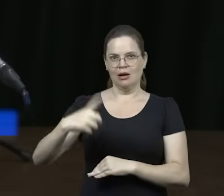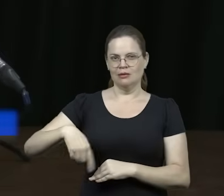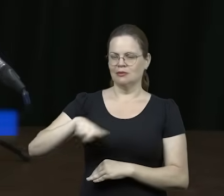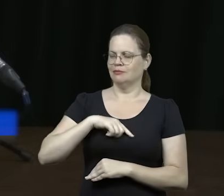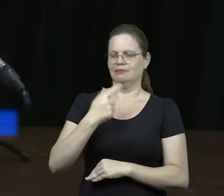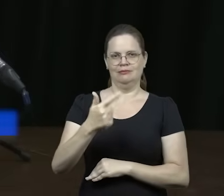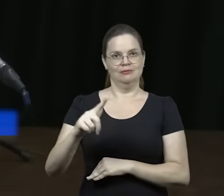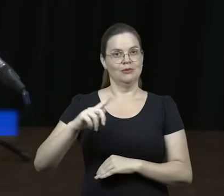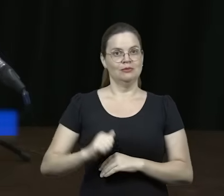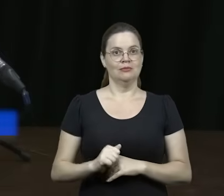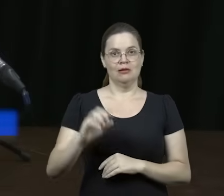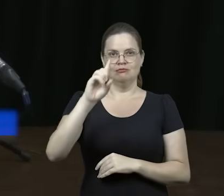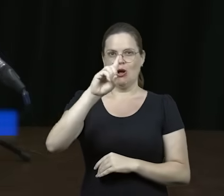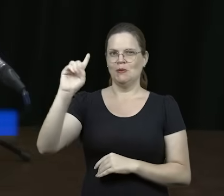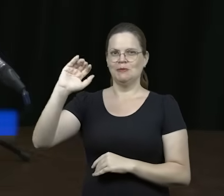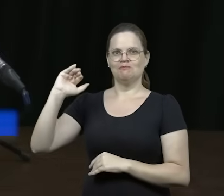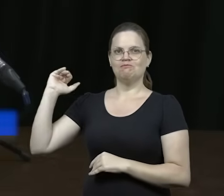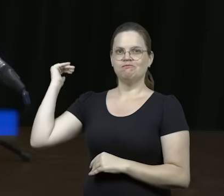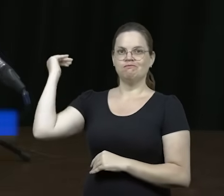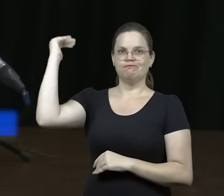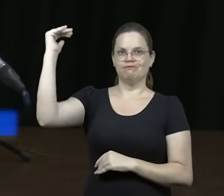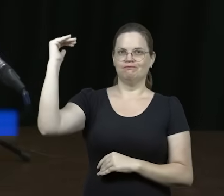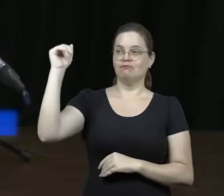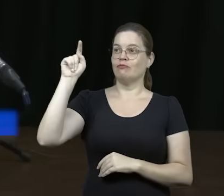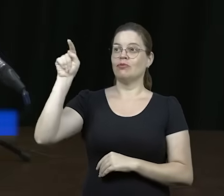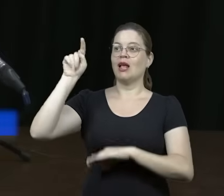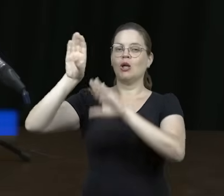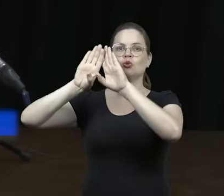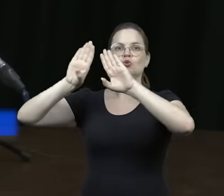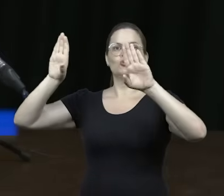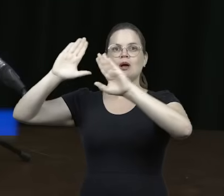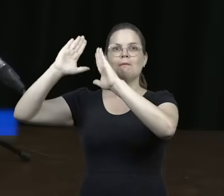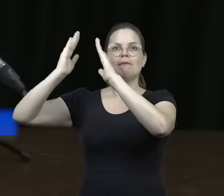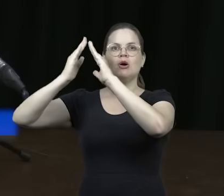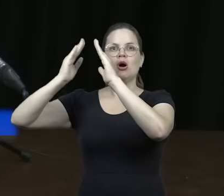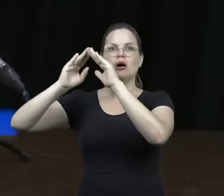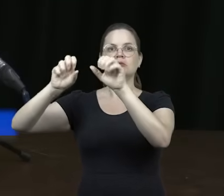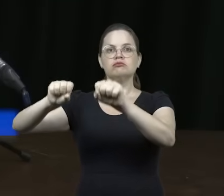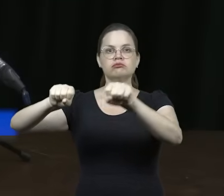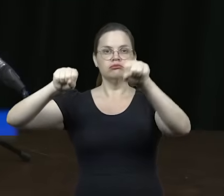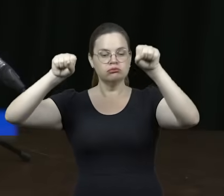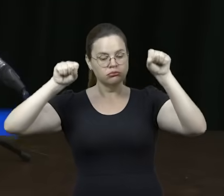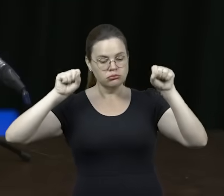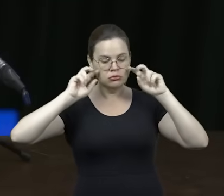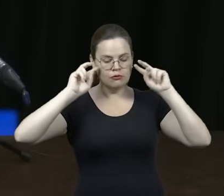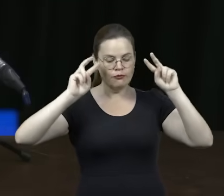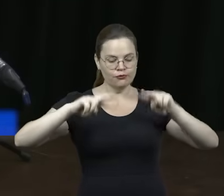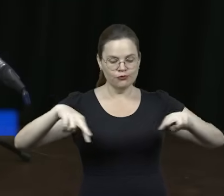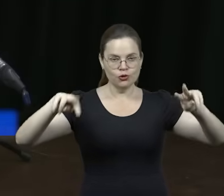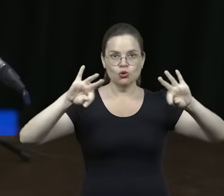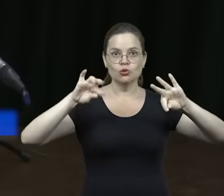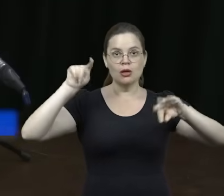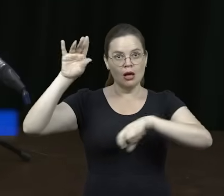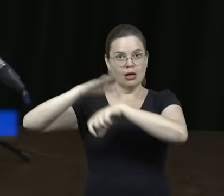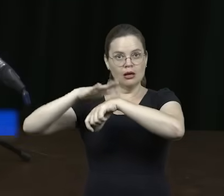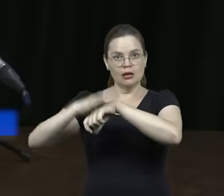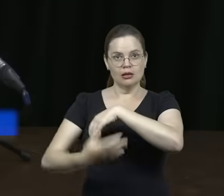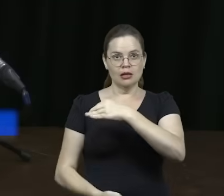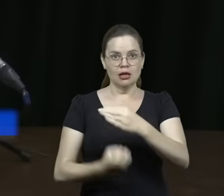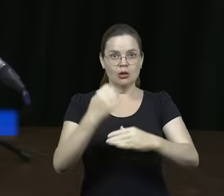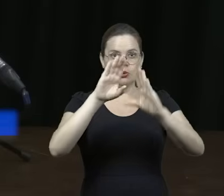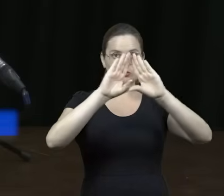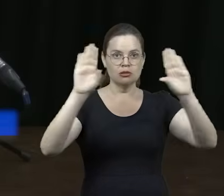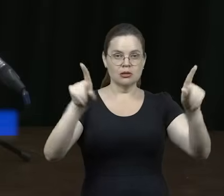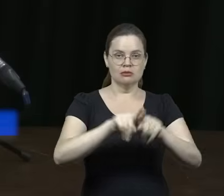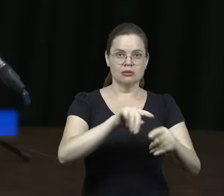Deus. Aquele que habita na eternidade, aquele que criou os céus e a terra,